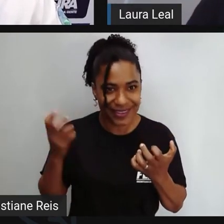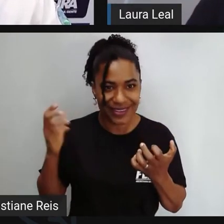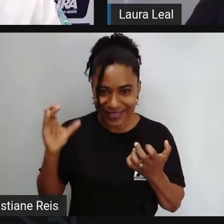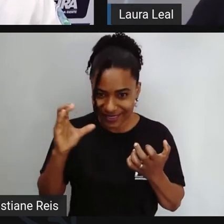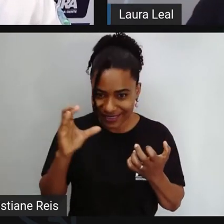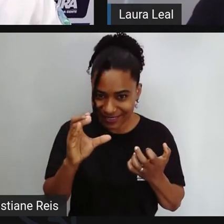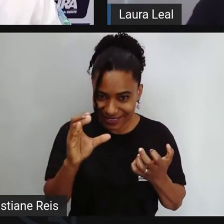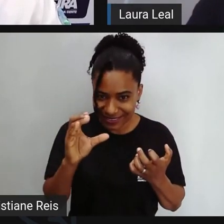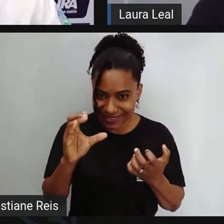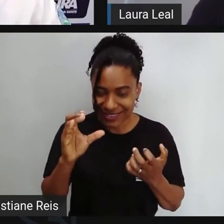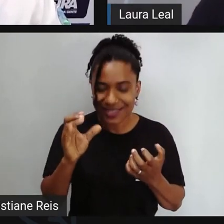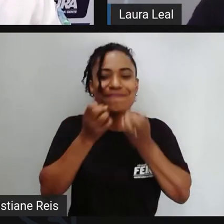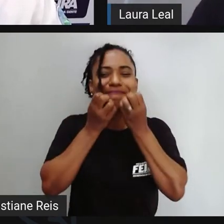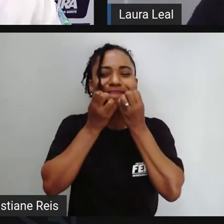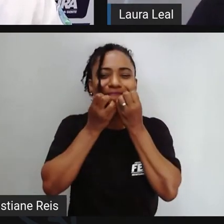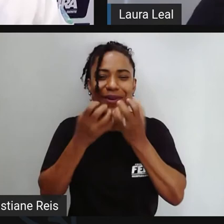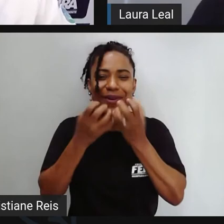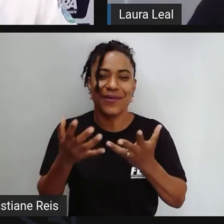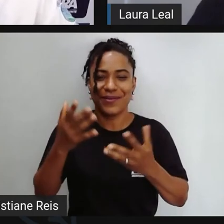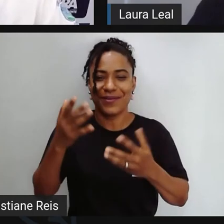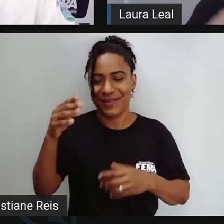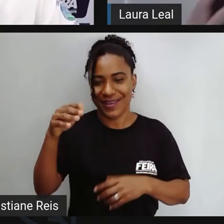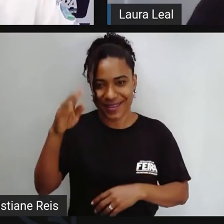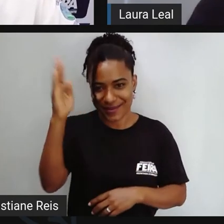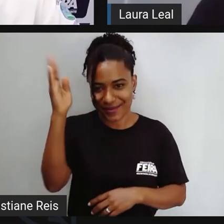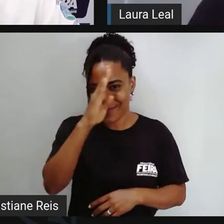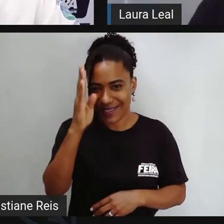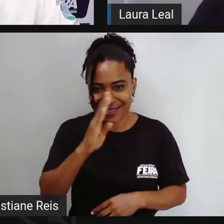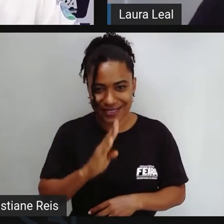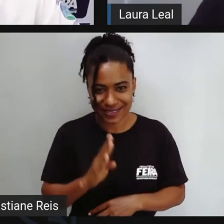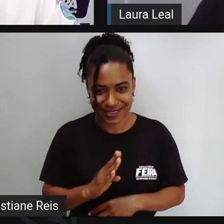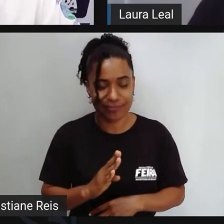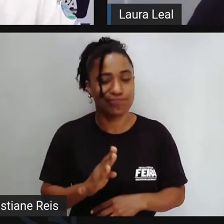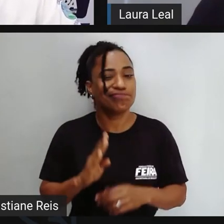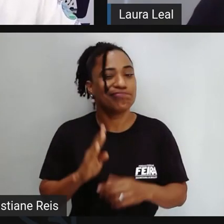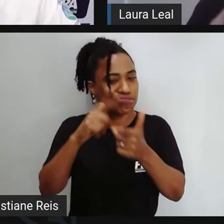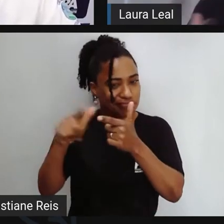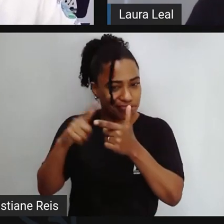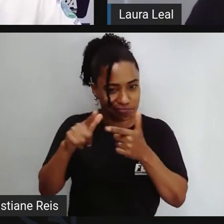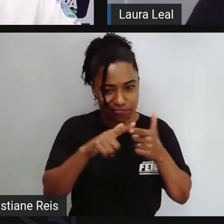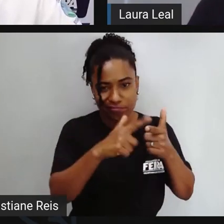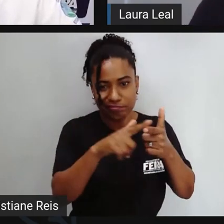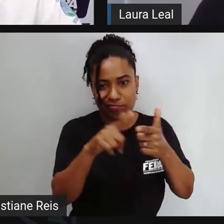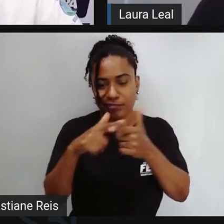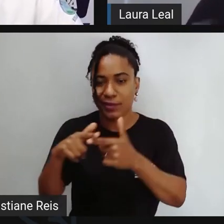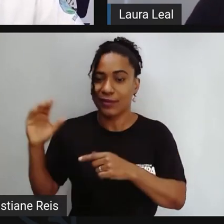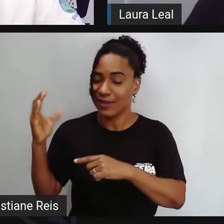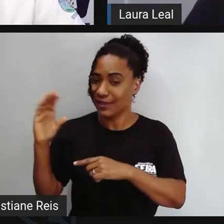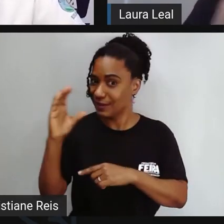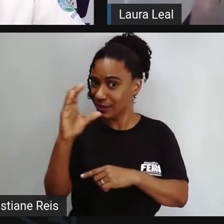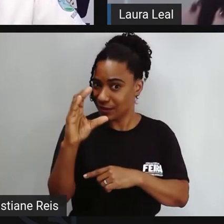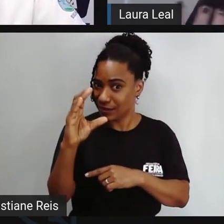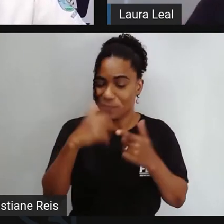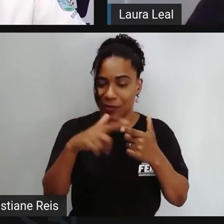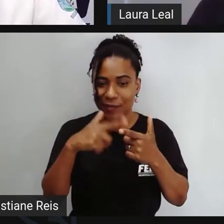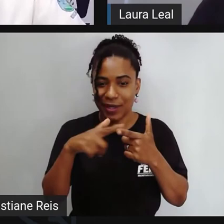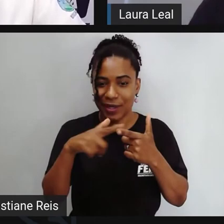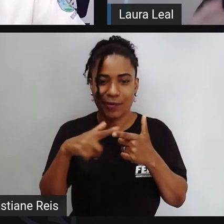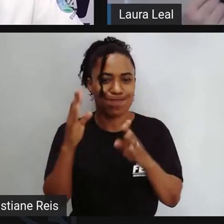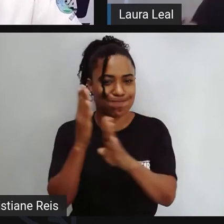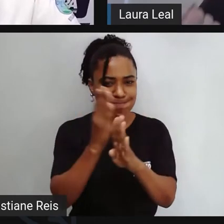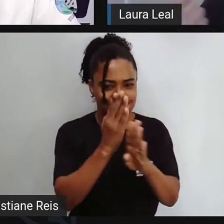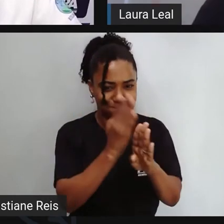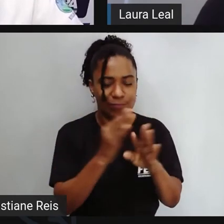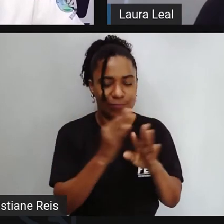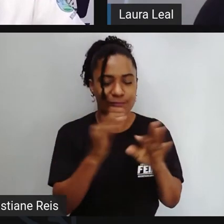bem-vindo, nosso país precisa muito, é um país com muitos problemas, e o que a ciência faz é resolver problemas. Então, se você é uma pessoa que